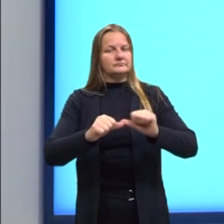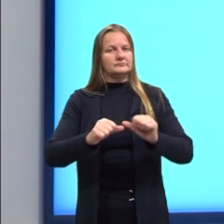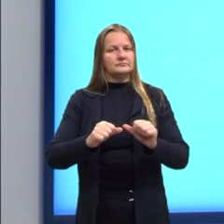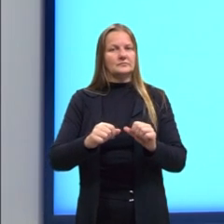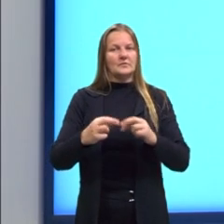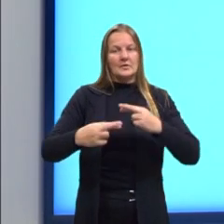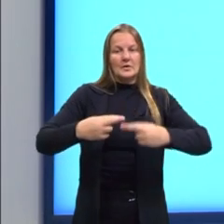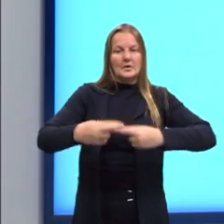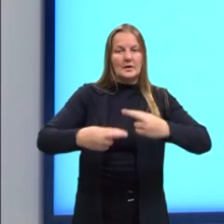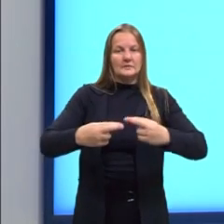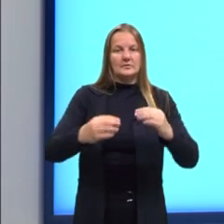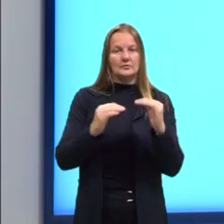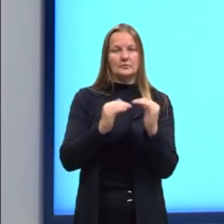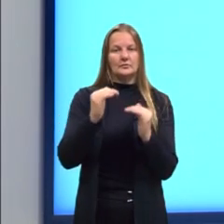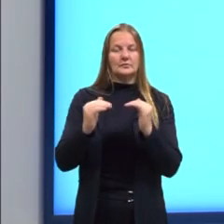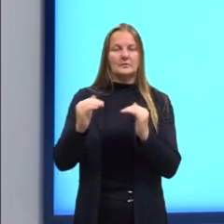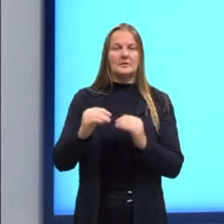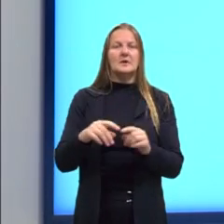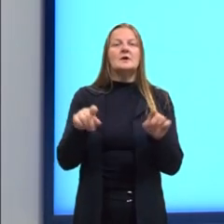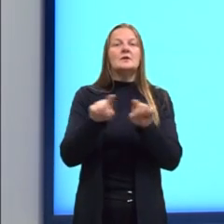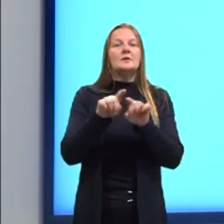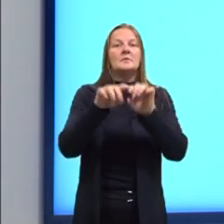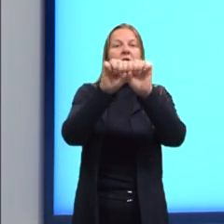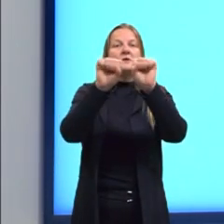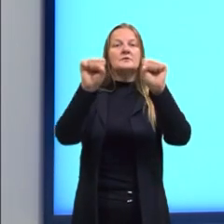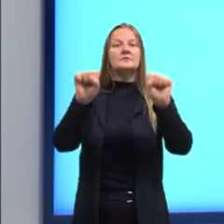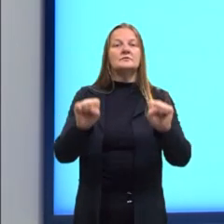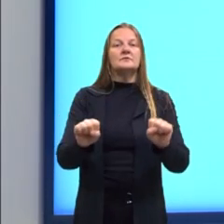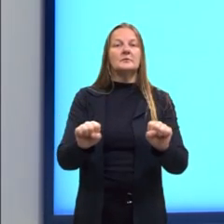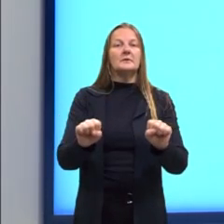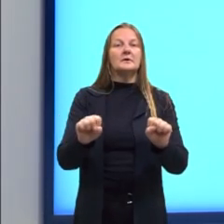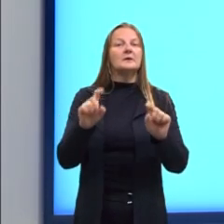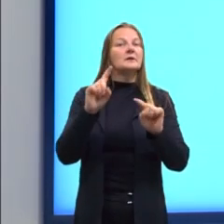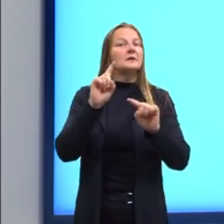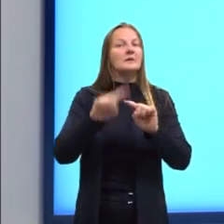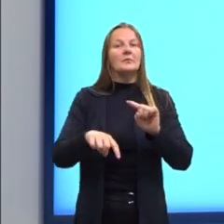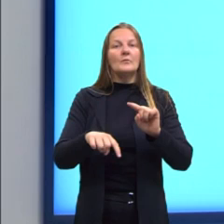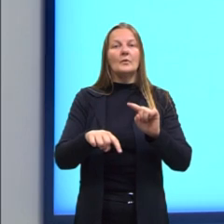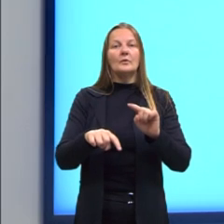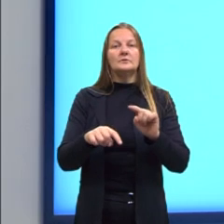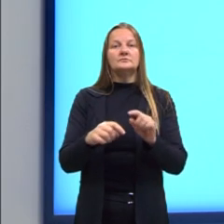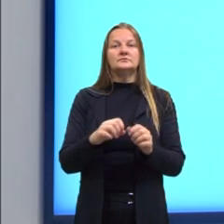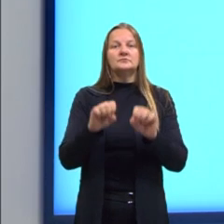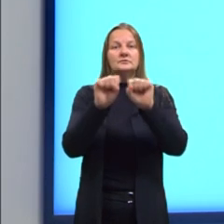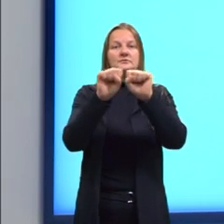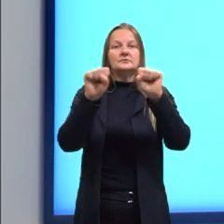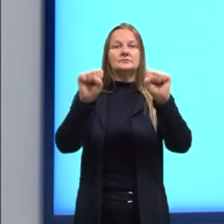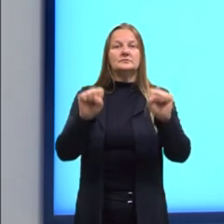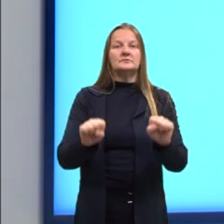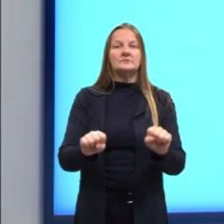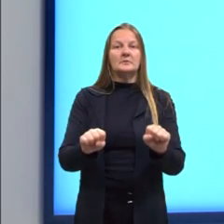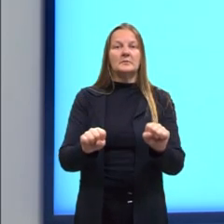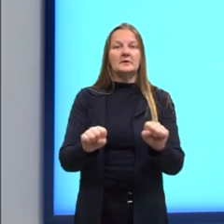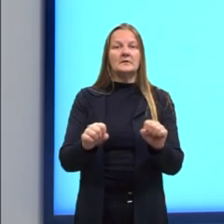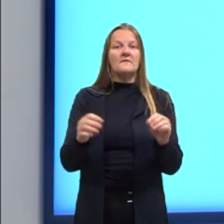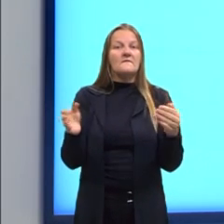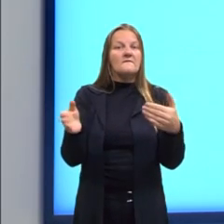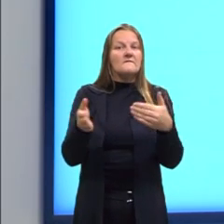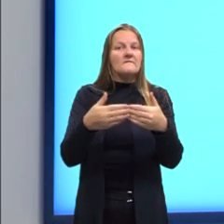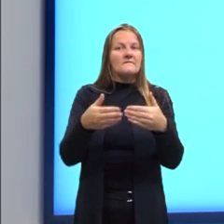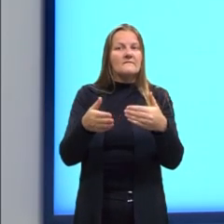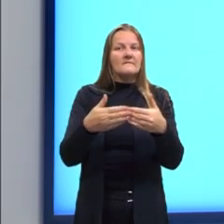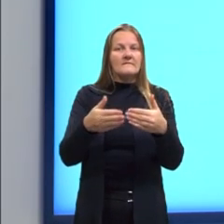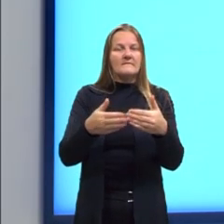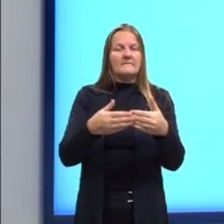constante né do equilíbrio o sistema não pode ter trocas com sistemas né eu tenho que ser um sistema fechado uma